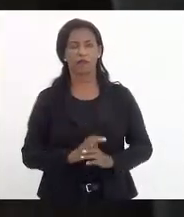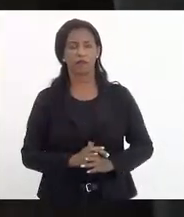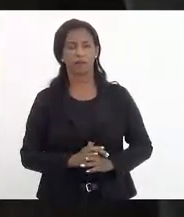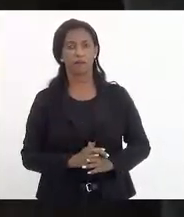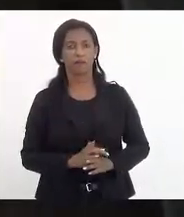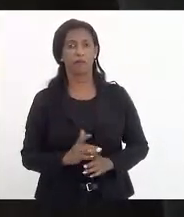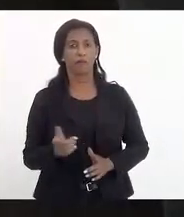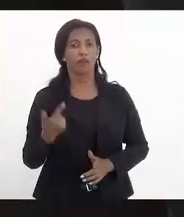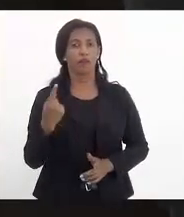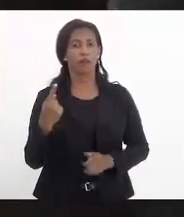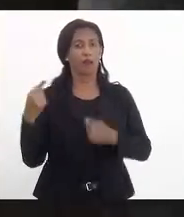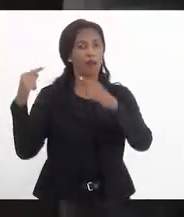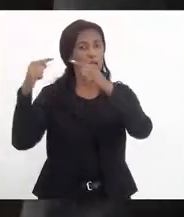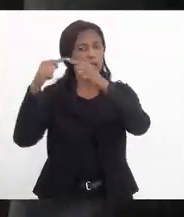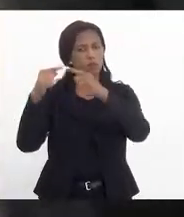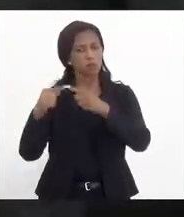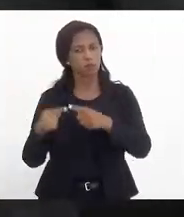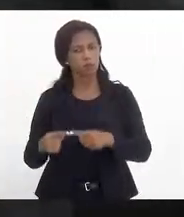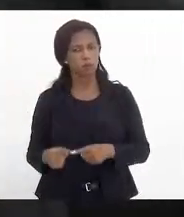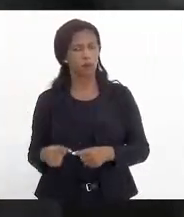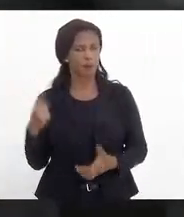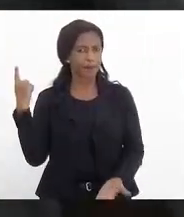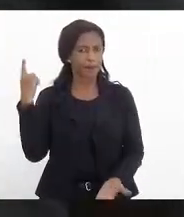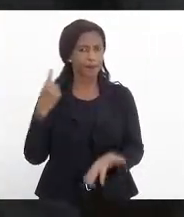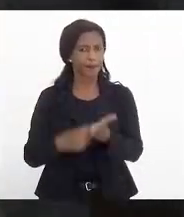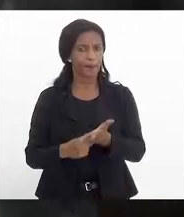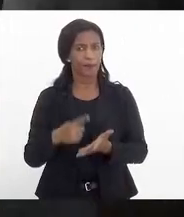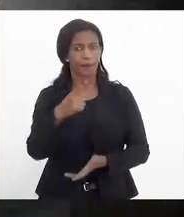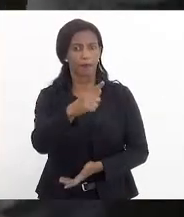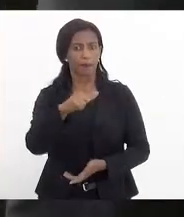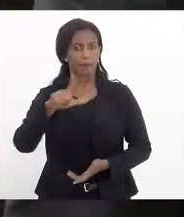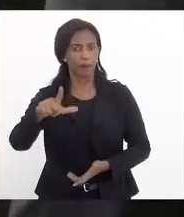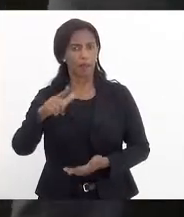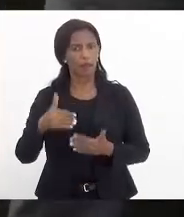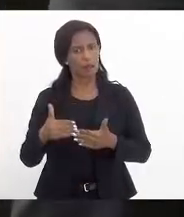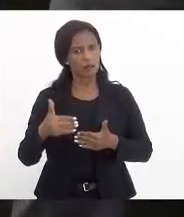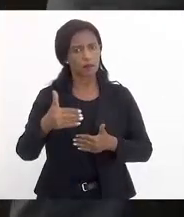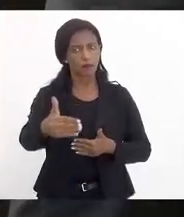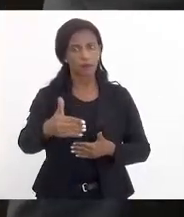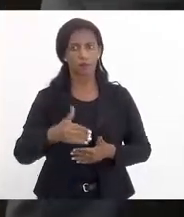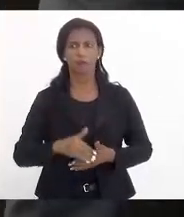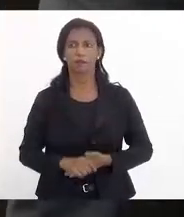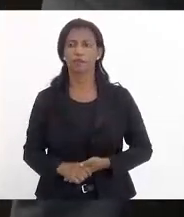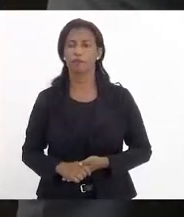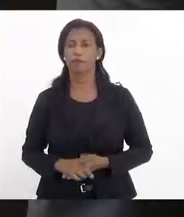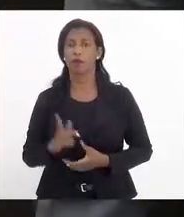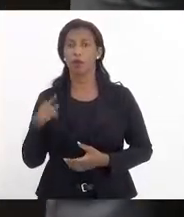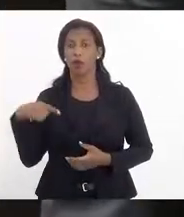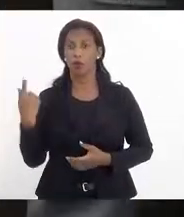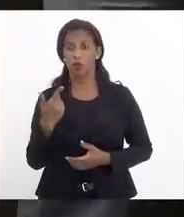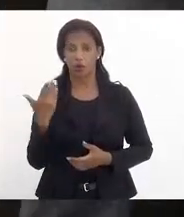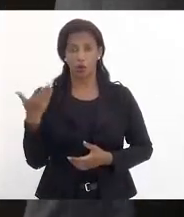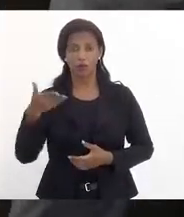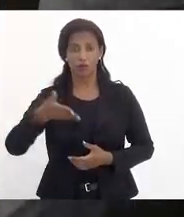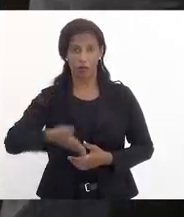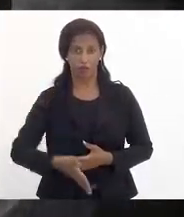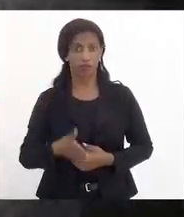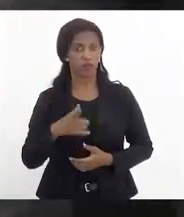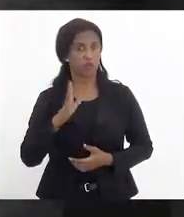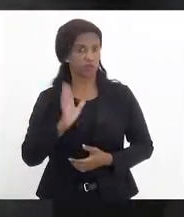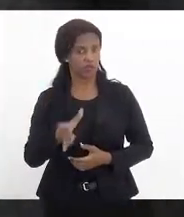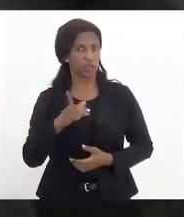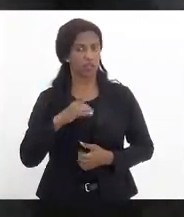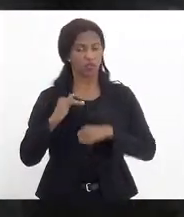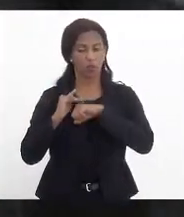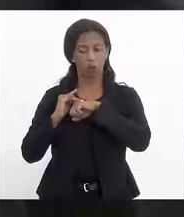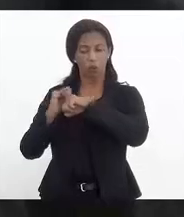para fazer um acordo para que esse PL fosse à frente. Nós viemos aqui e eu tinha falado com